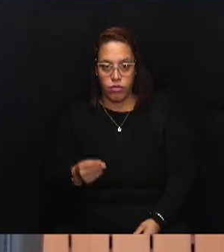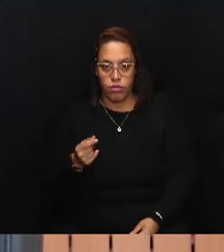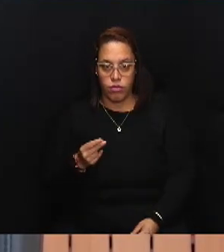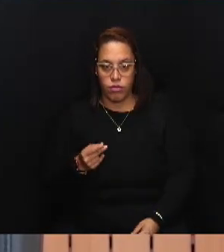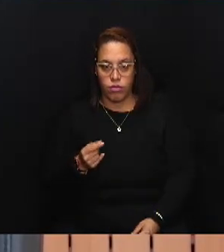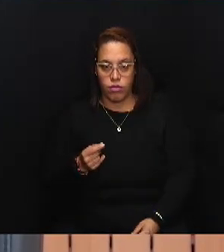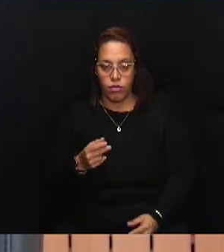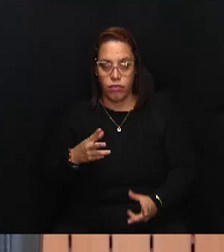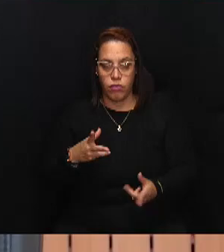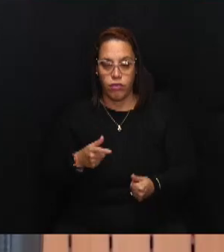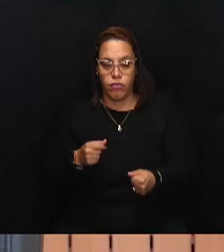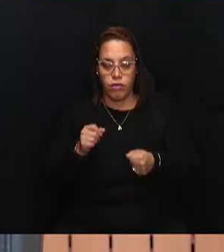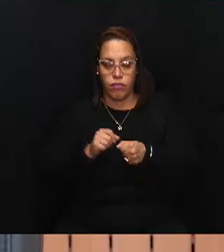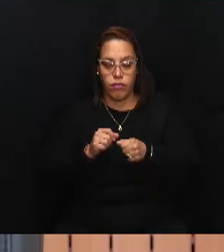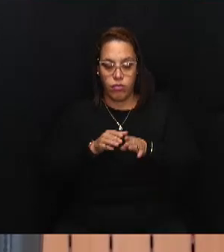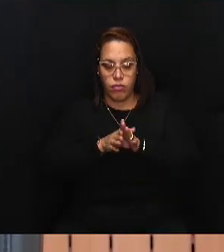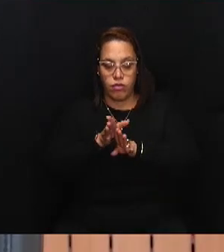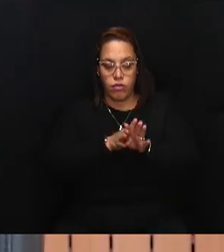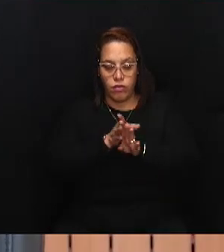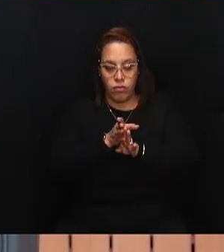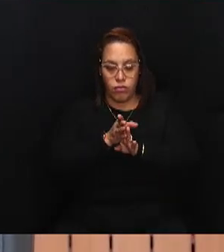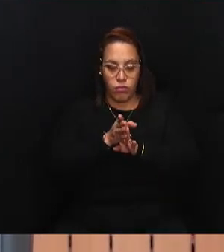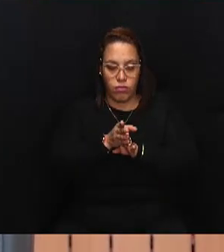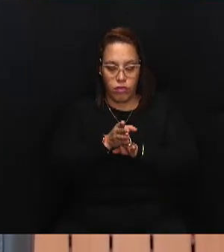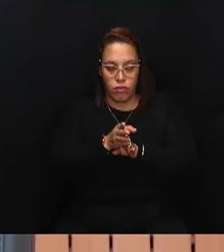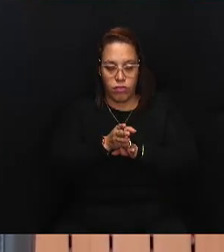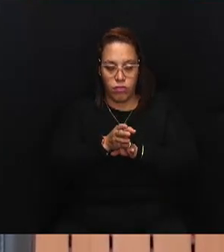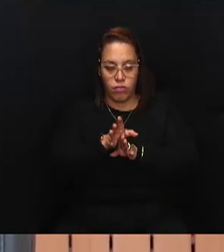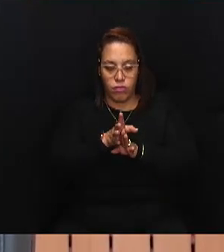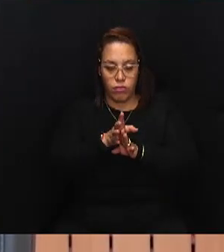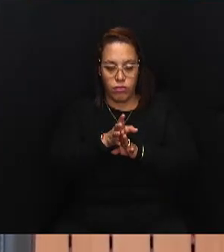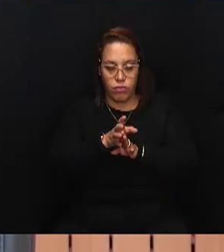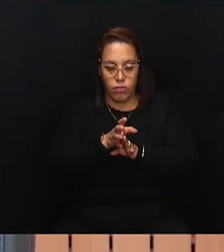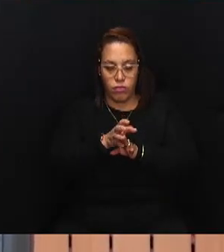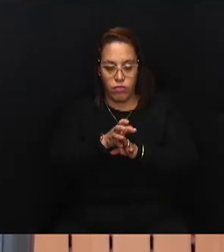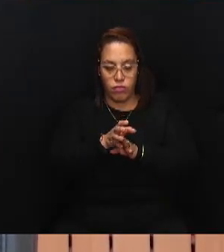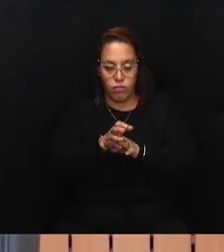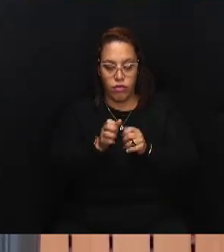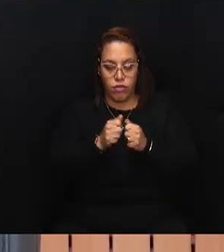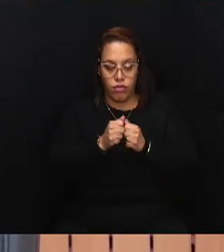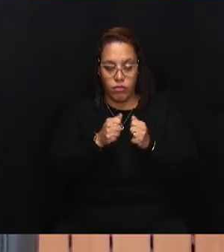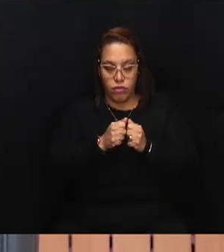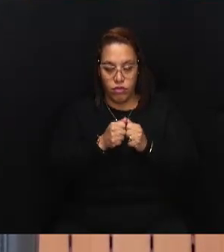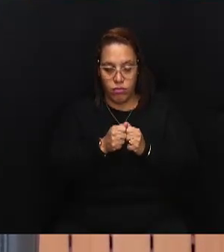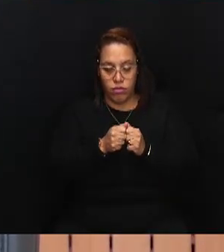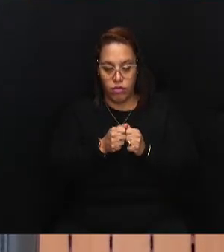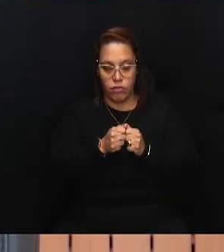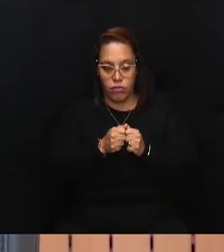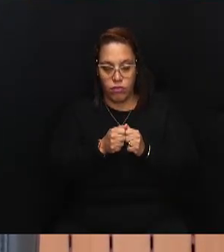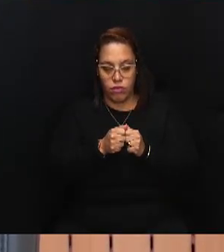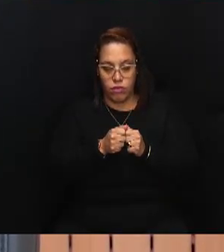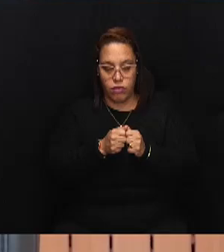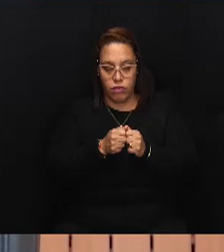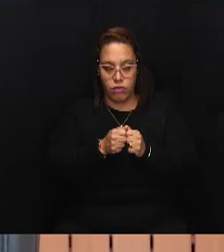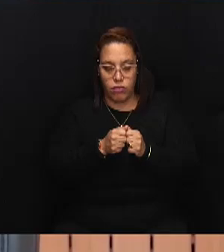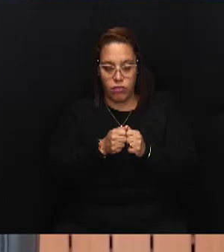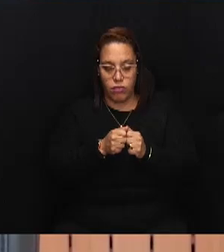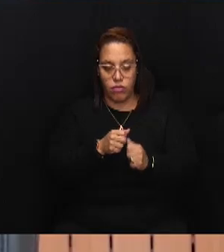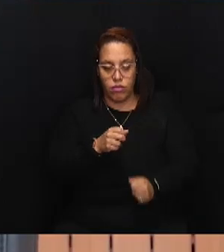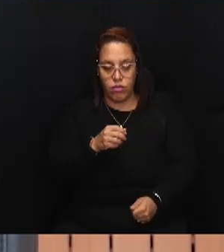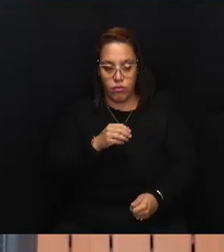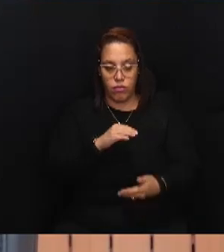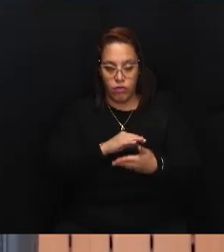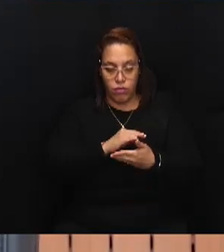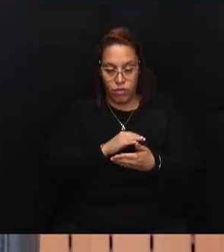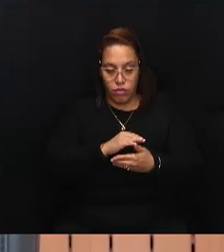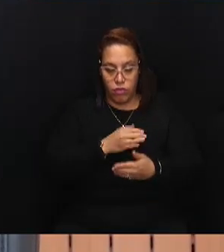financeira, tudo, a gente faz uma orientação e faz os encaminhamentos junto para a Defensoria Pública, né,